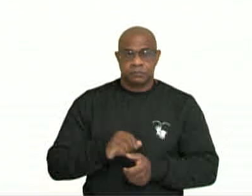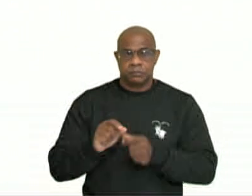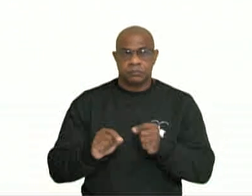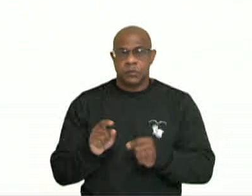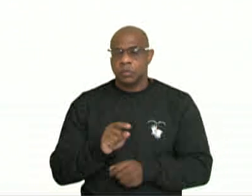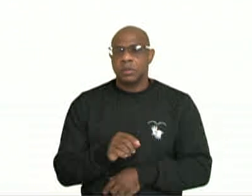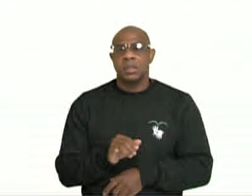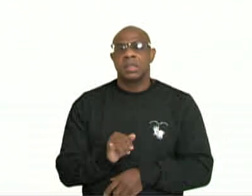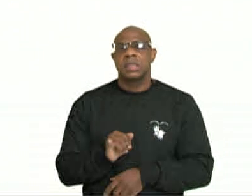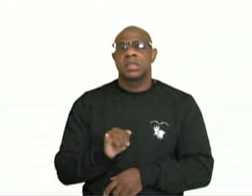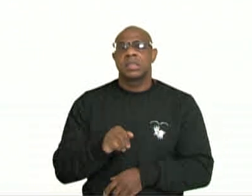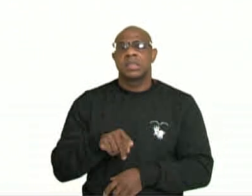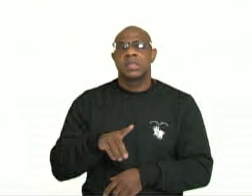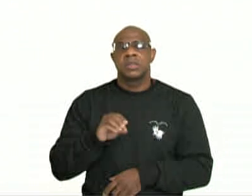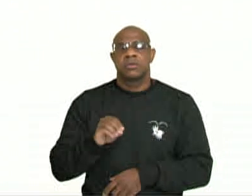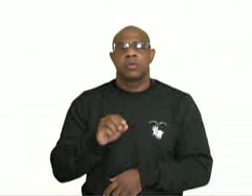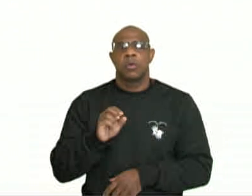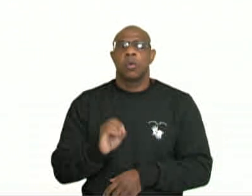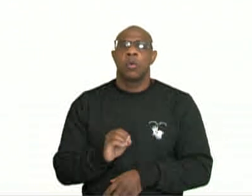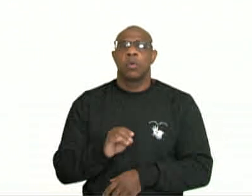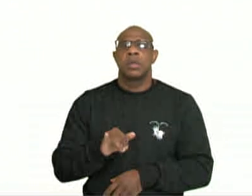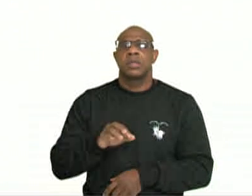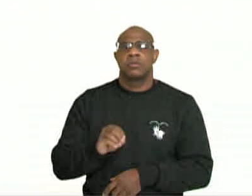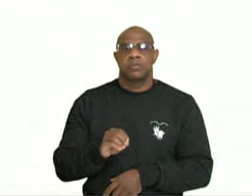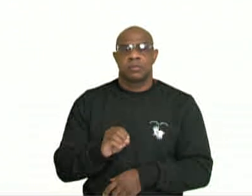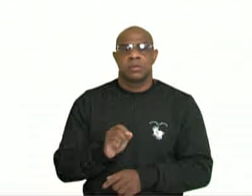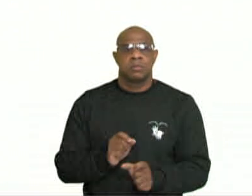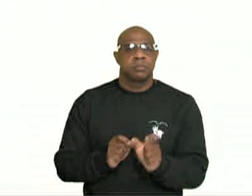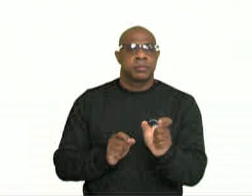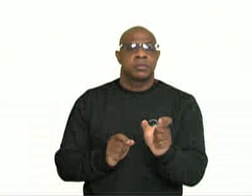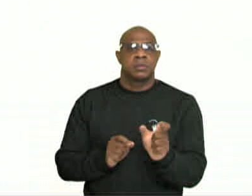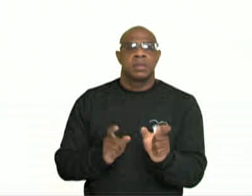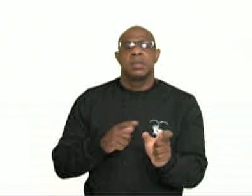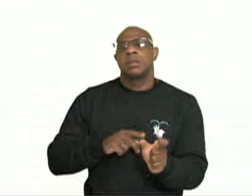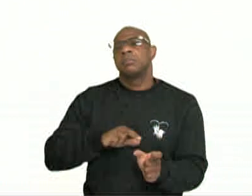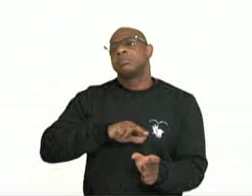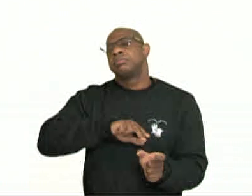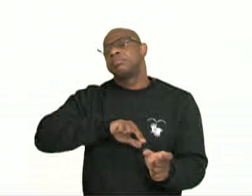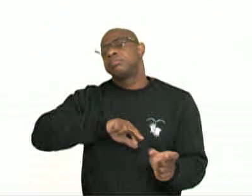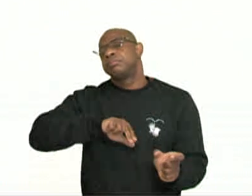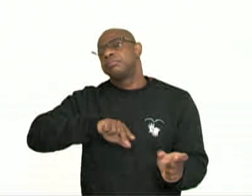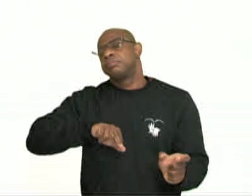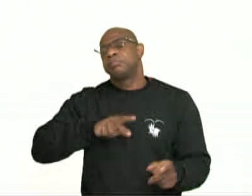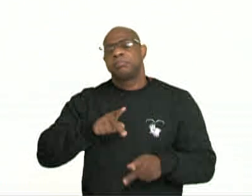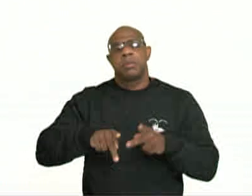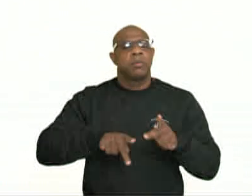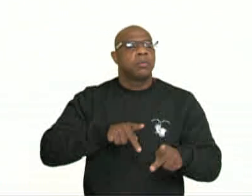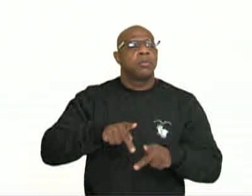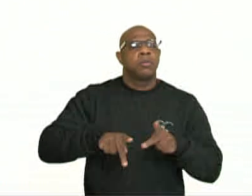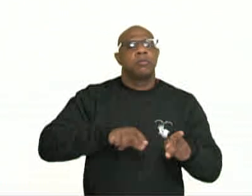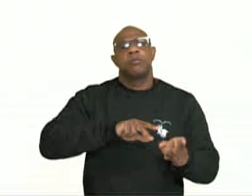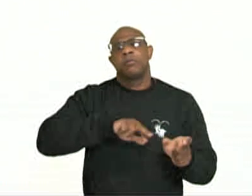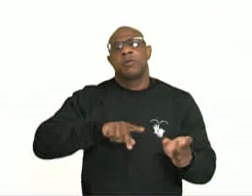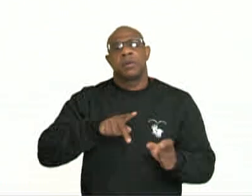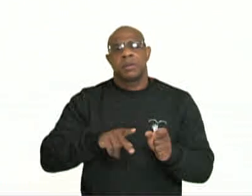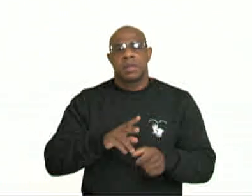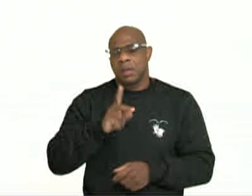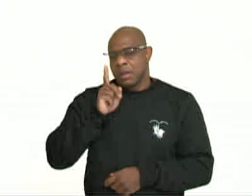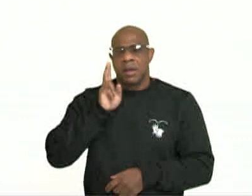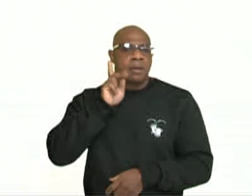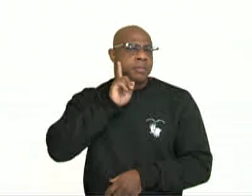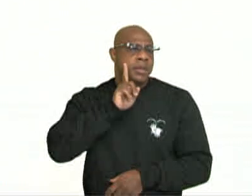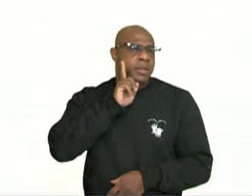o índio, se fôssemos usar o termo. São milhares de povos